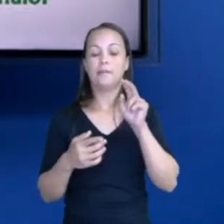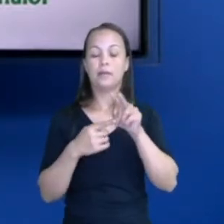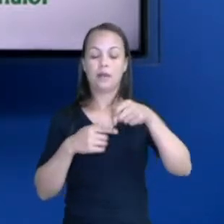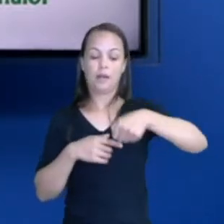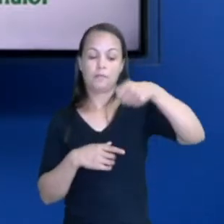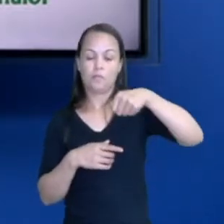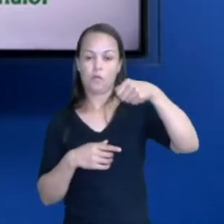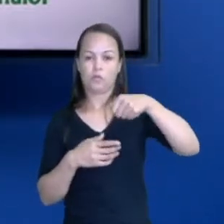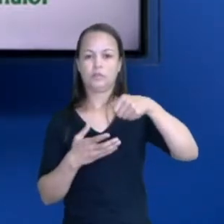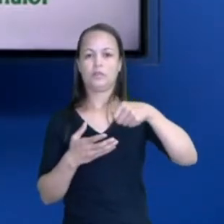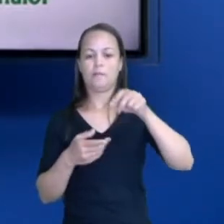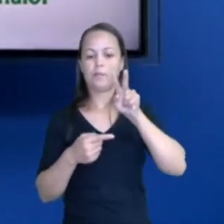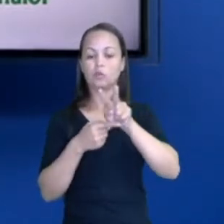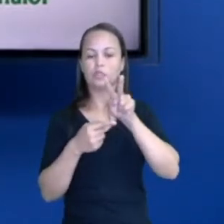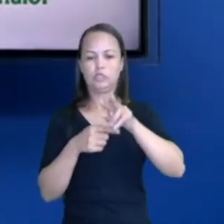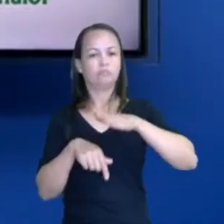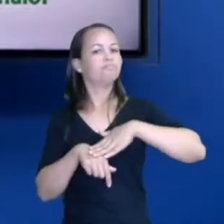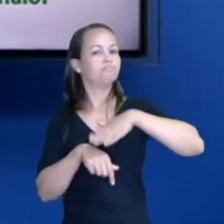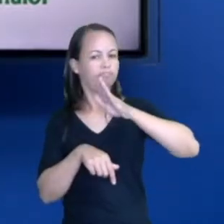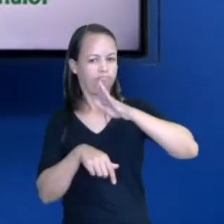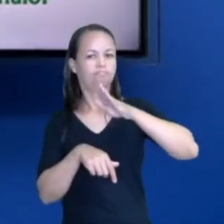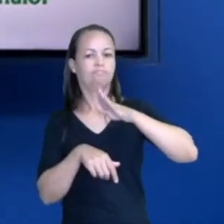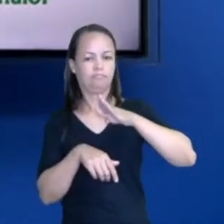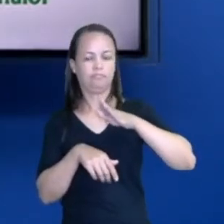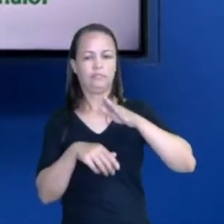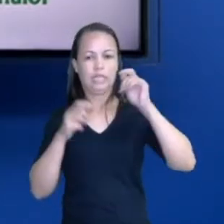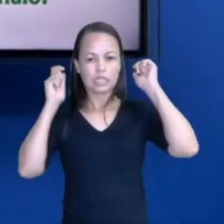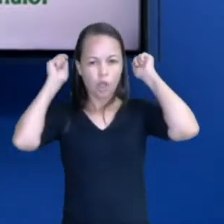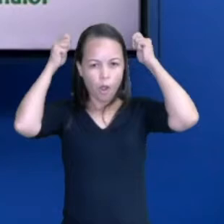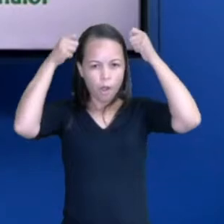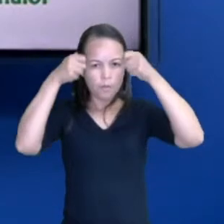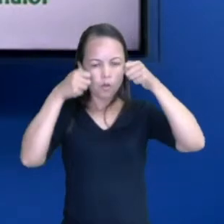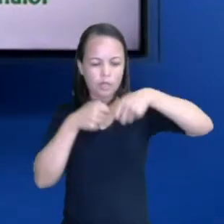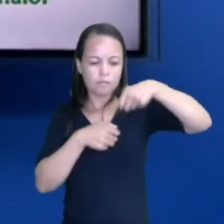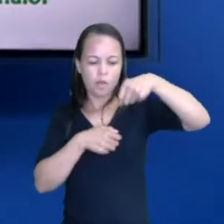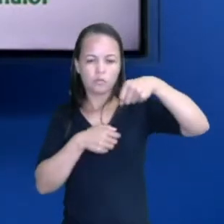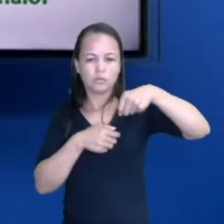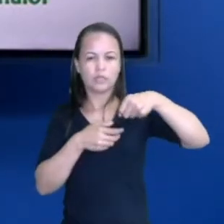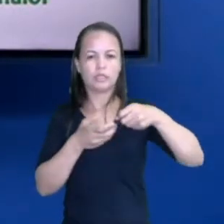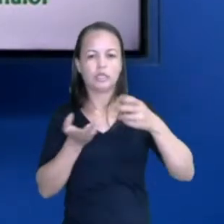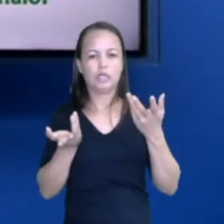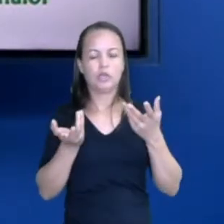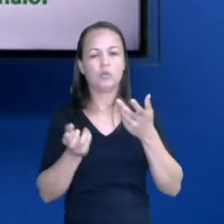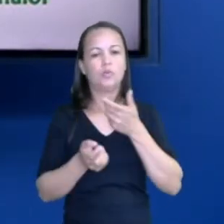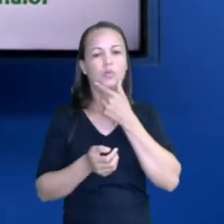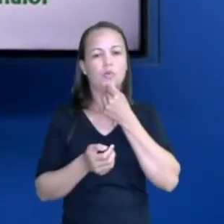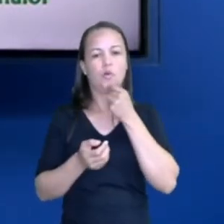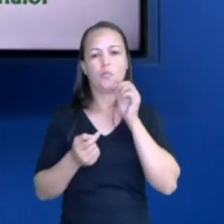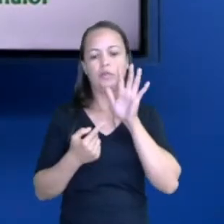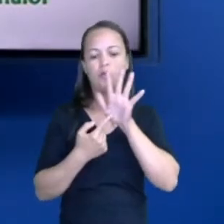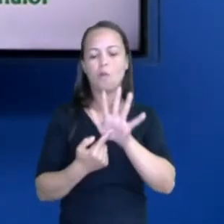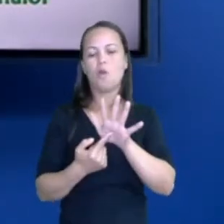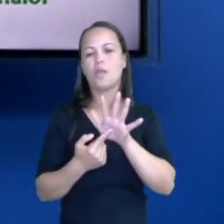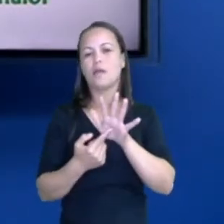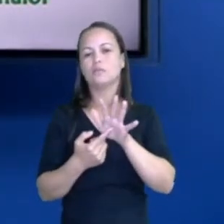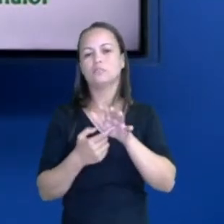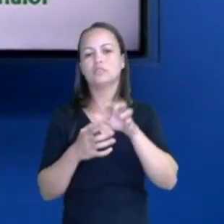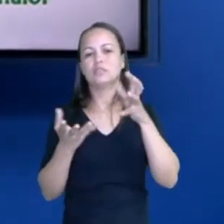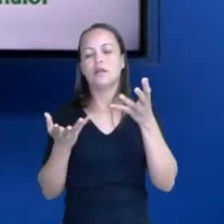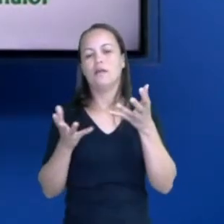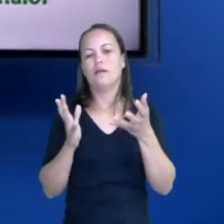protegeria mais, não é isso? Ela possibilitaria que esse indivíduo aí não molhasse a sua cabeça, porque